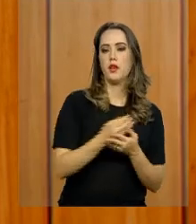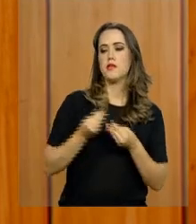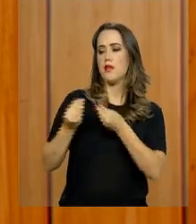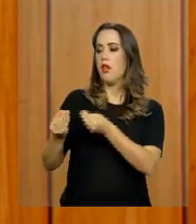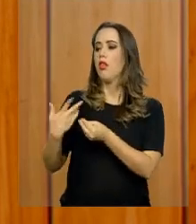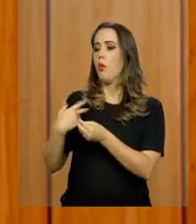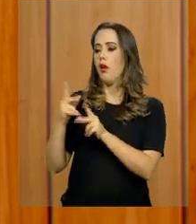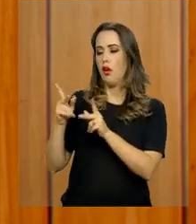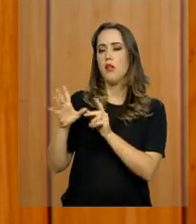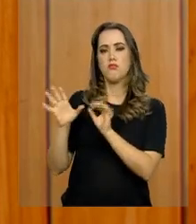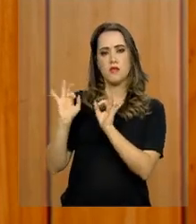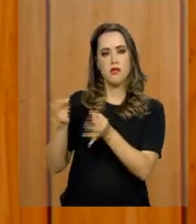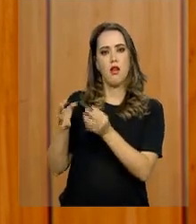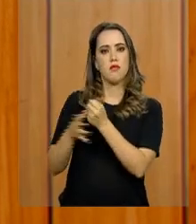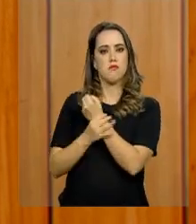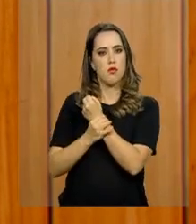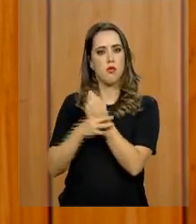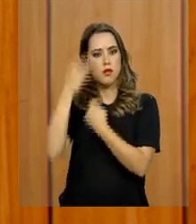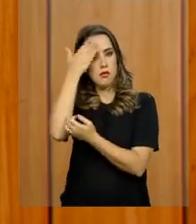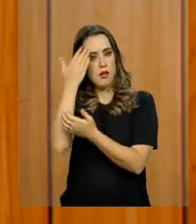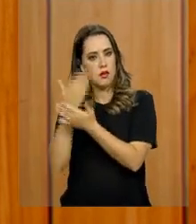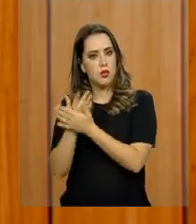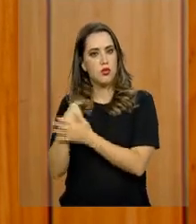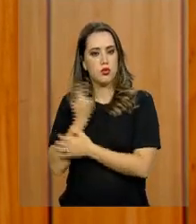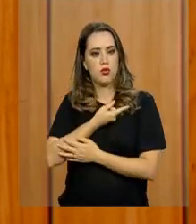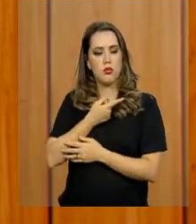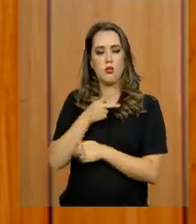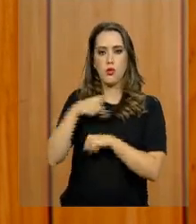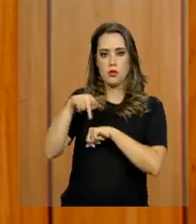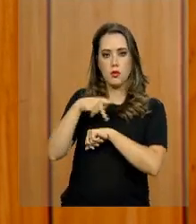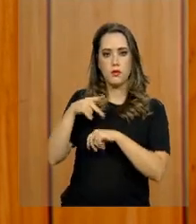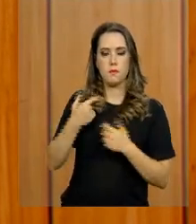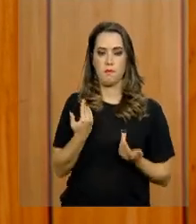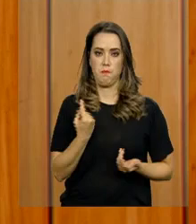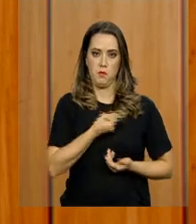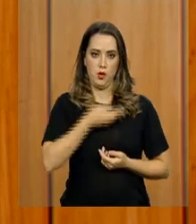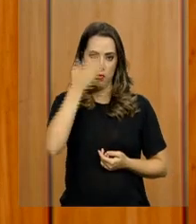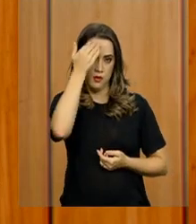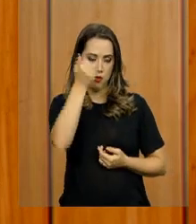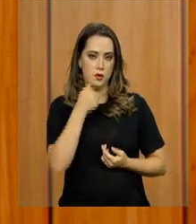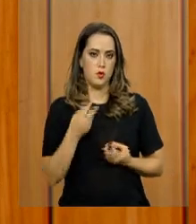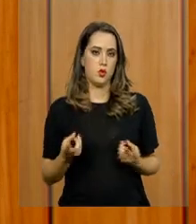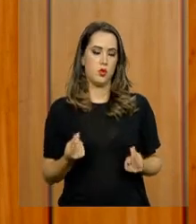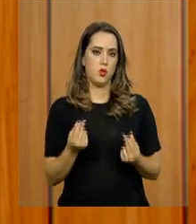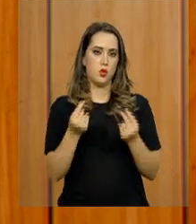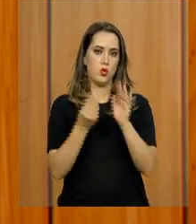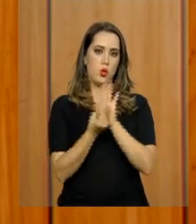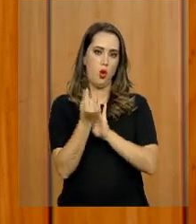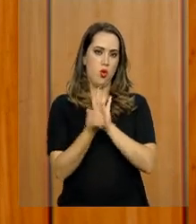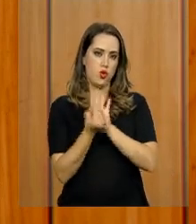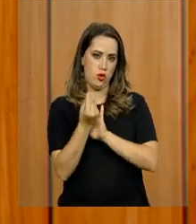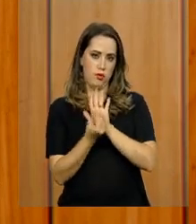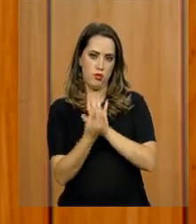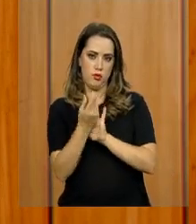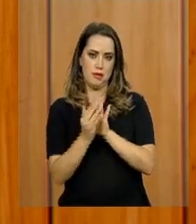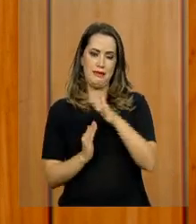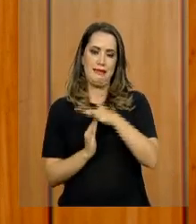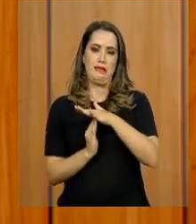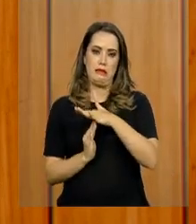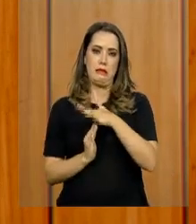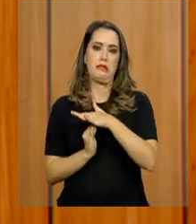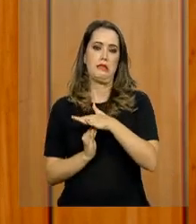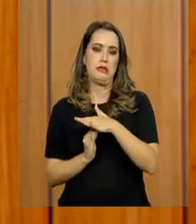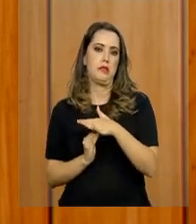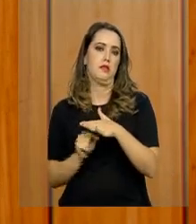as empresas a investir no brasil todos nós sabemos que o dinheiro do orçamento público está limitado